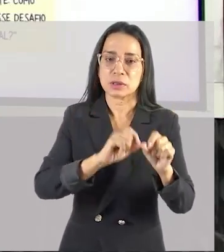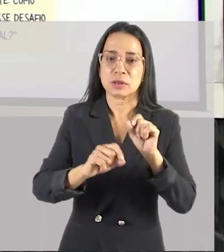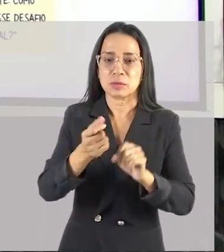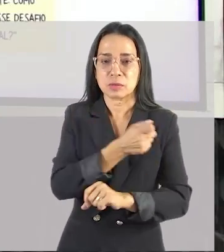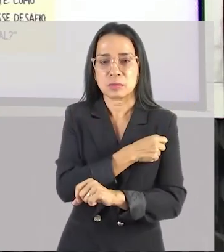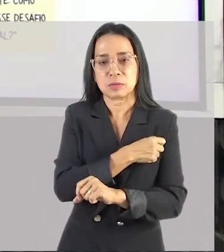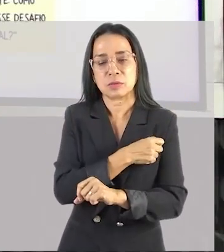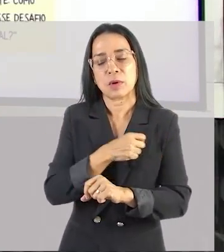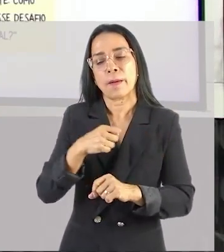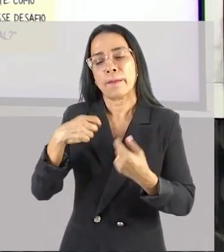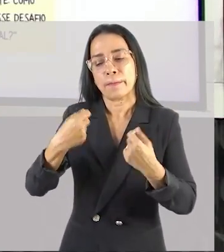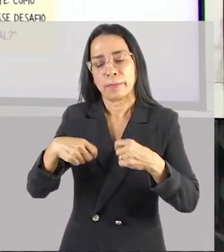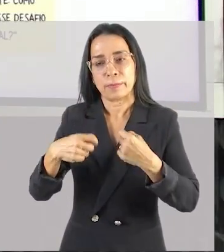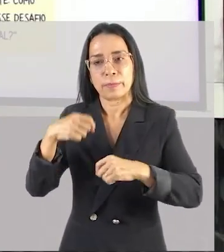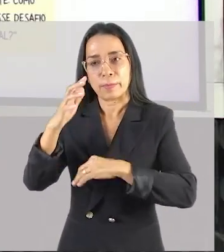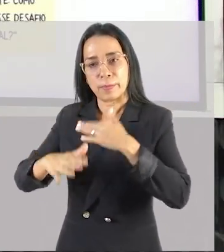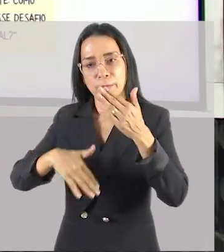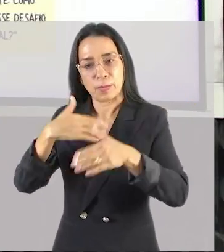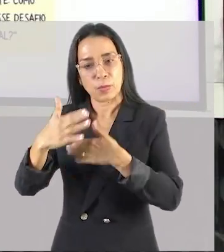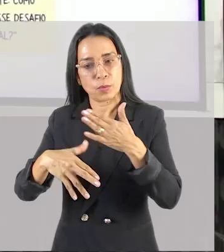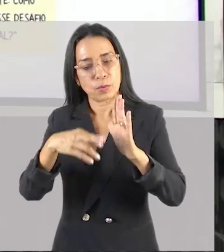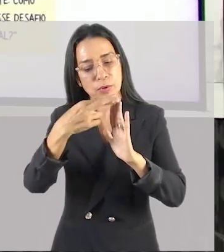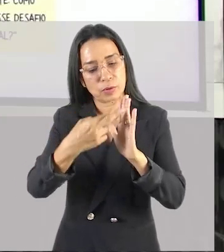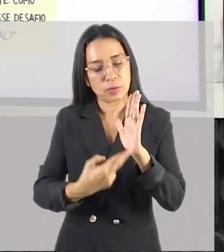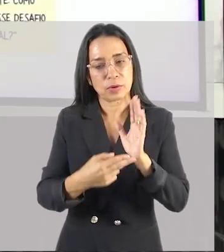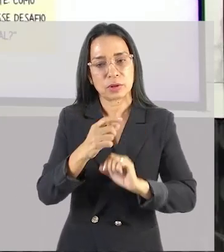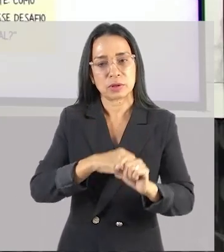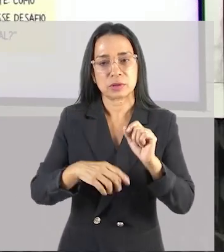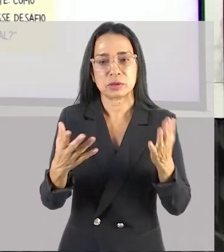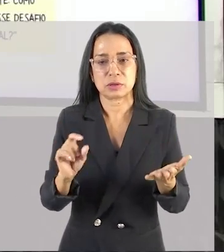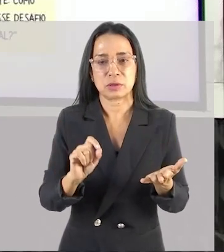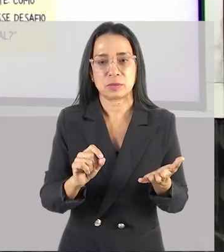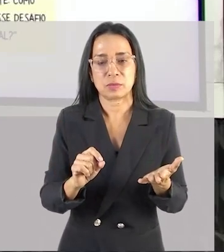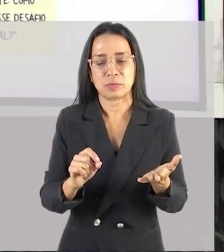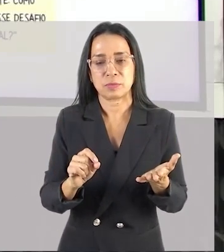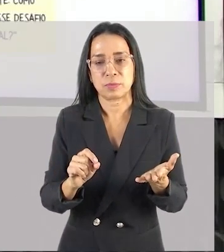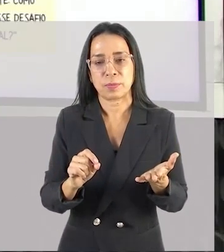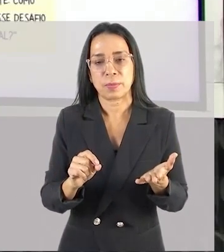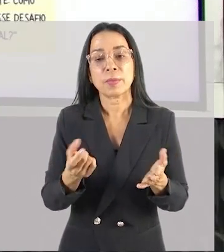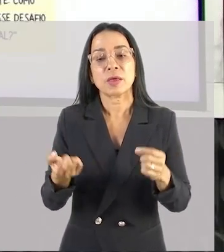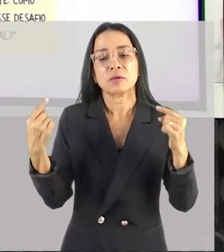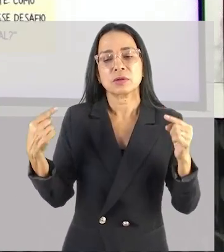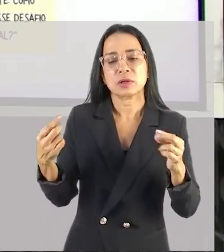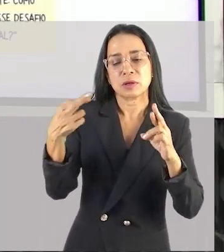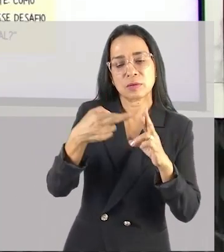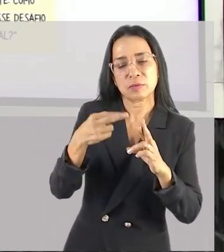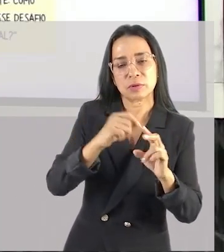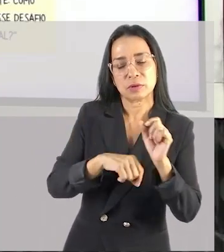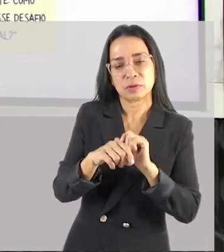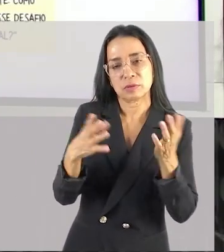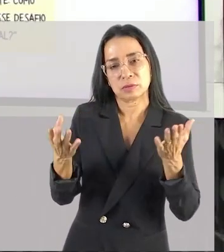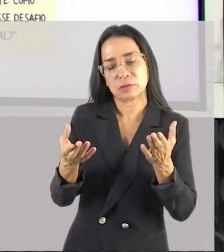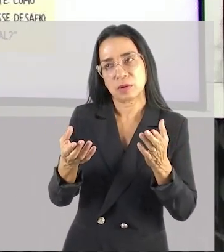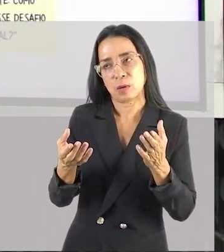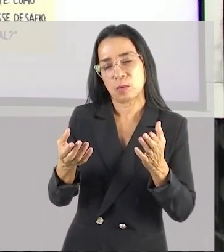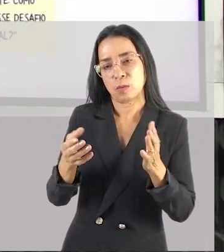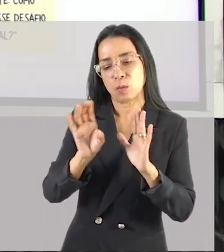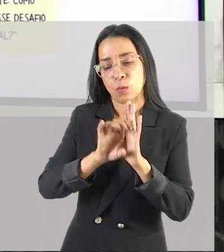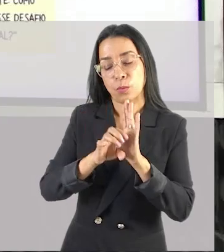redação diante disso. Esse eixo, ele estava se referindo ao conceito de cidadania, ao eixo de cidadania, tá certo?